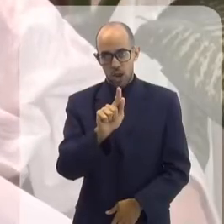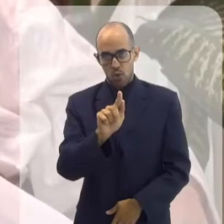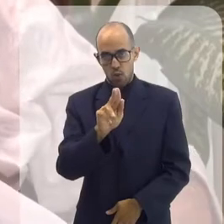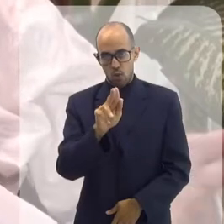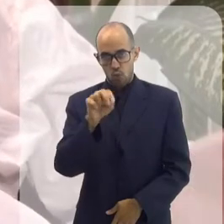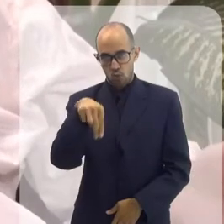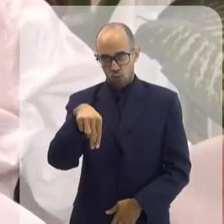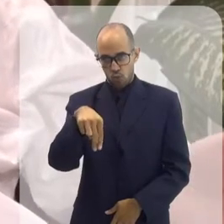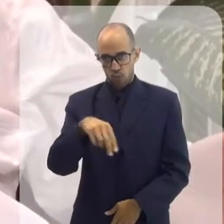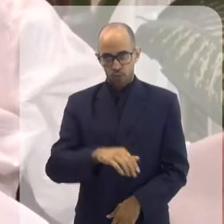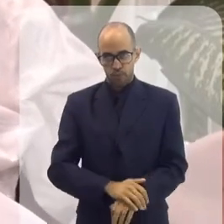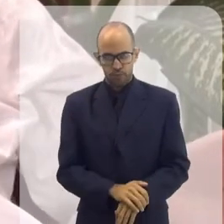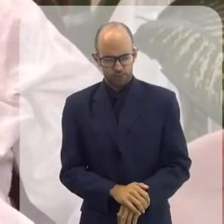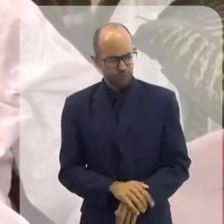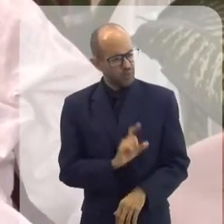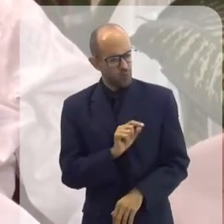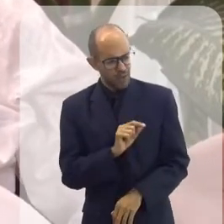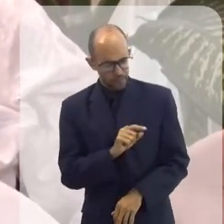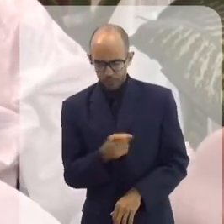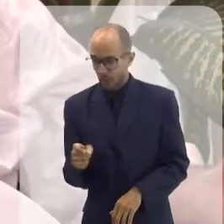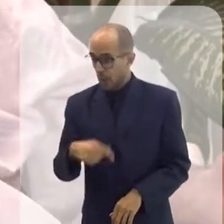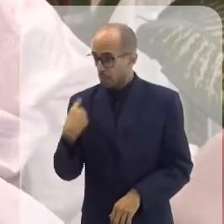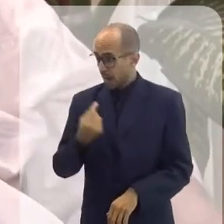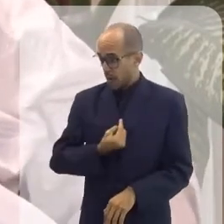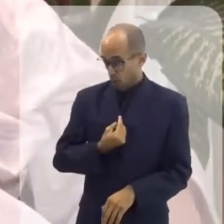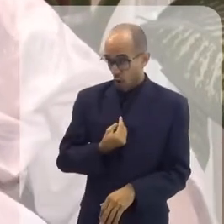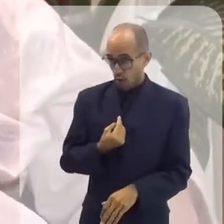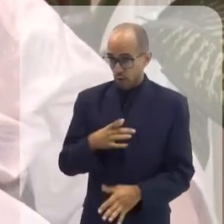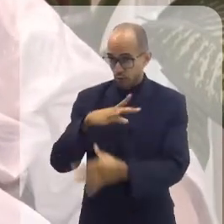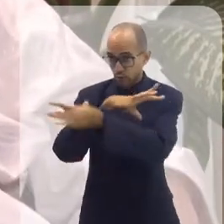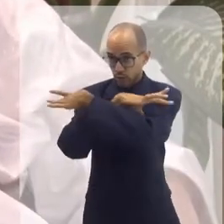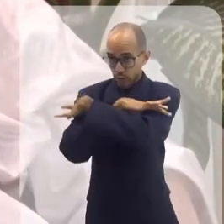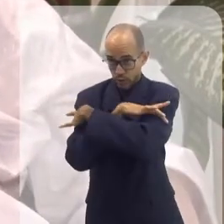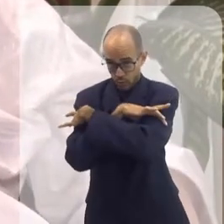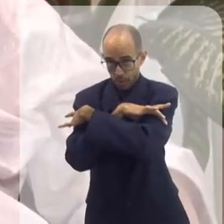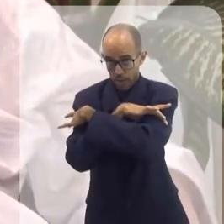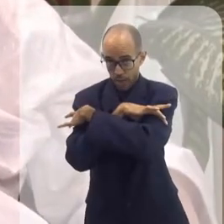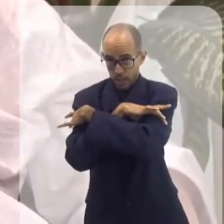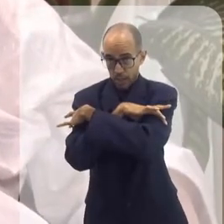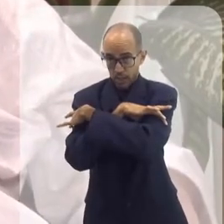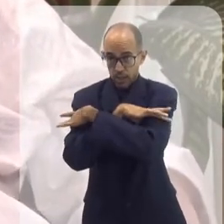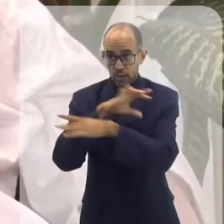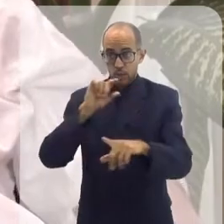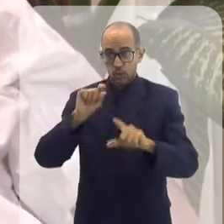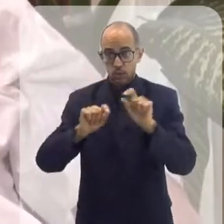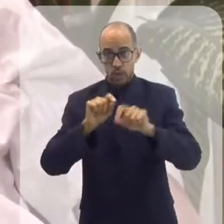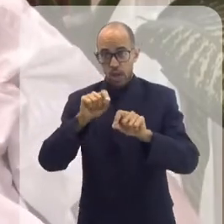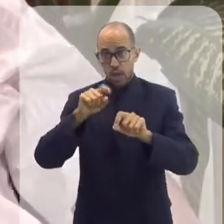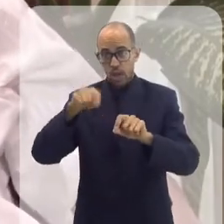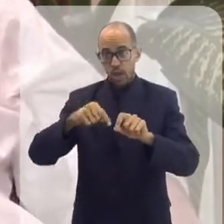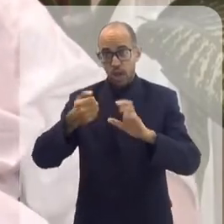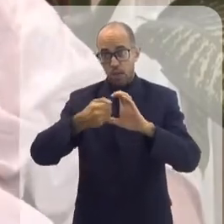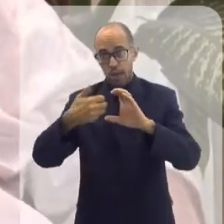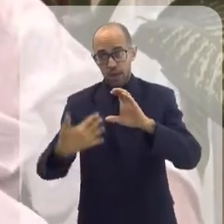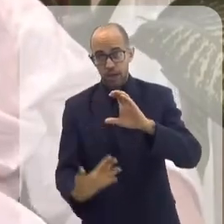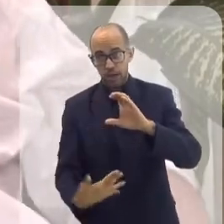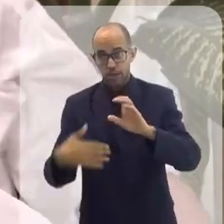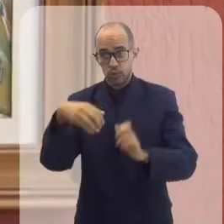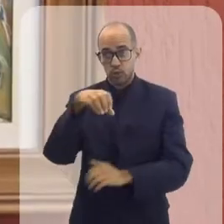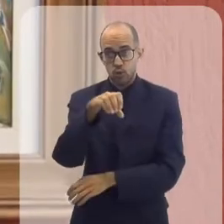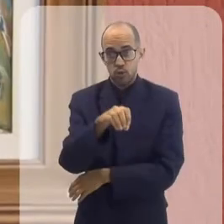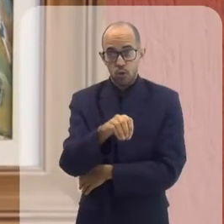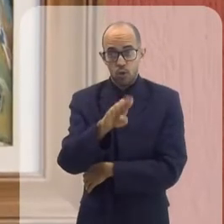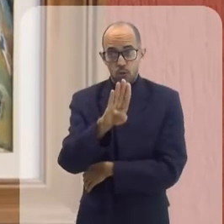o Jason é para nós na tradição que do Candomblé yorubá uma das qualidades de